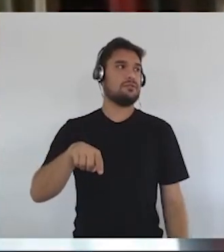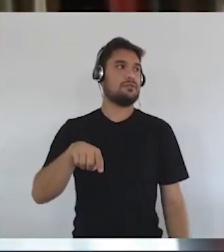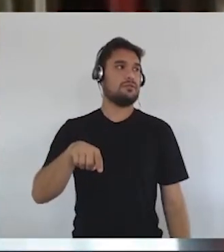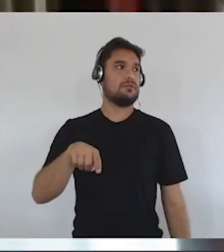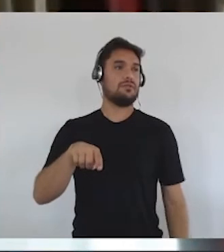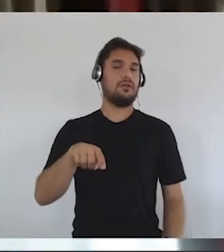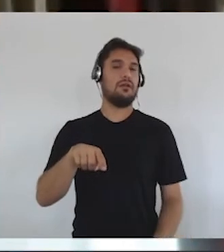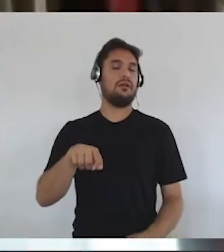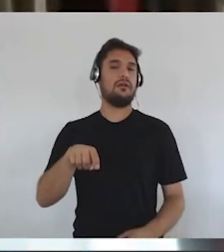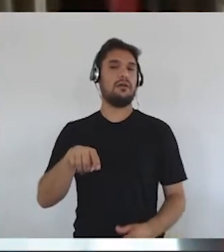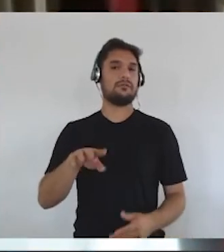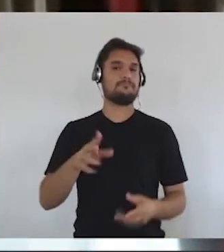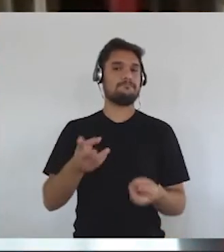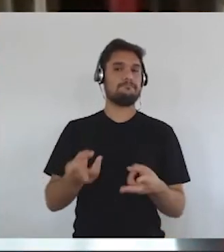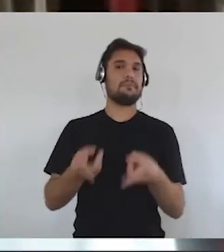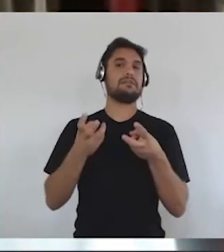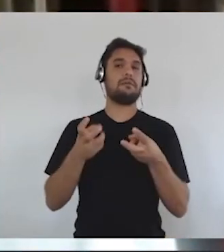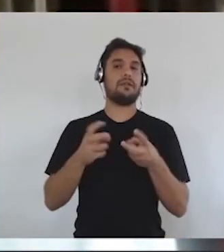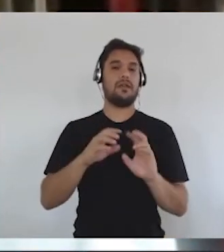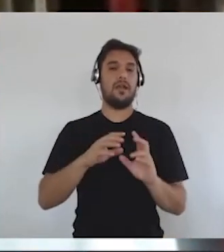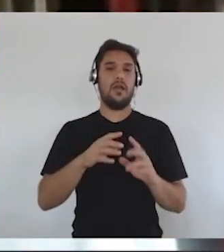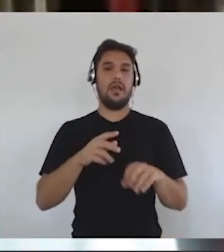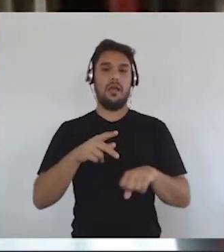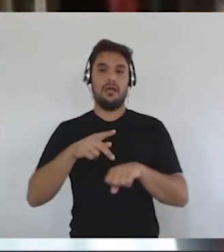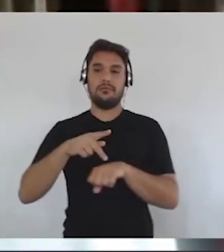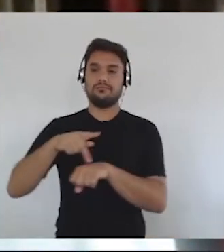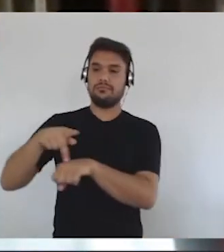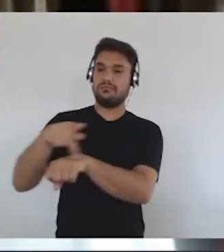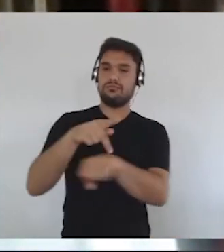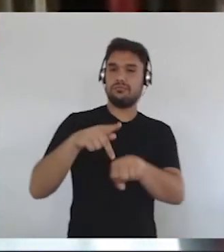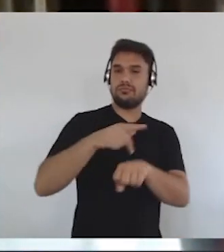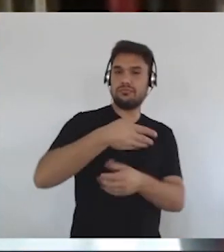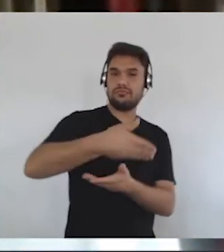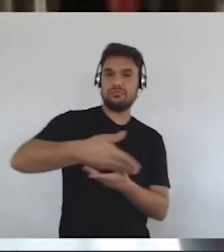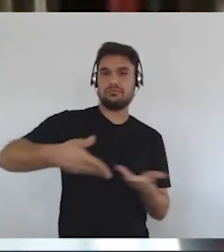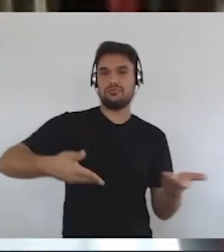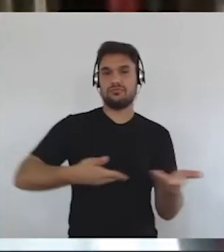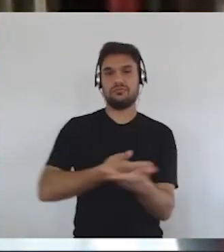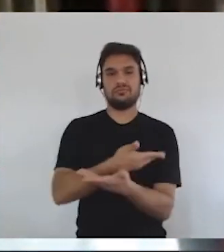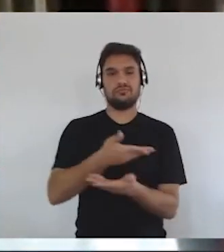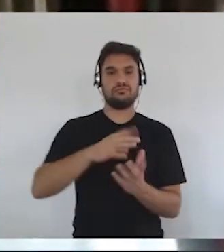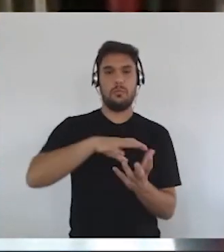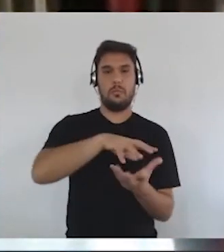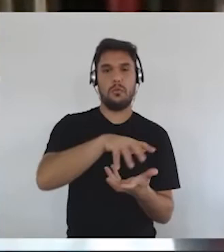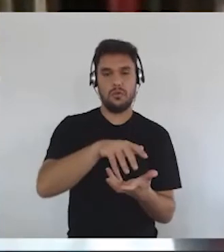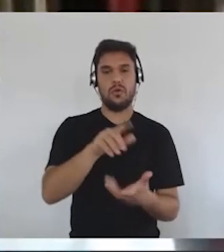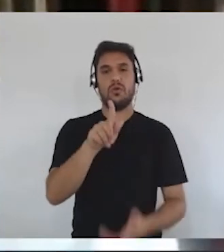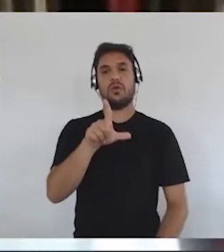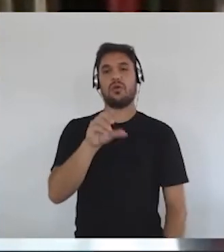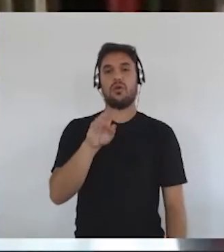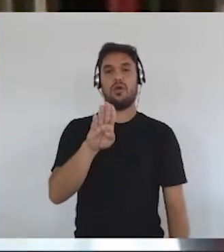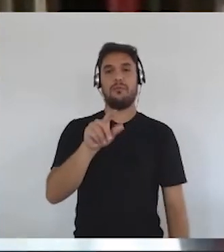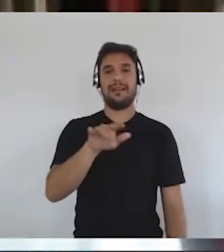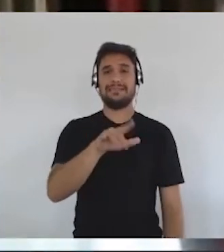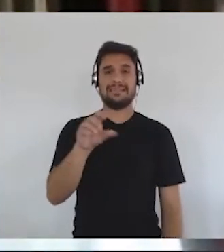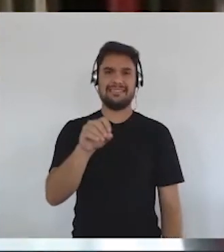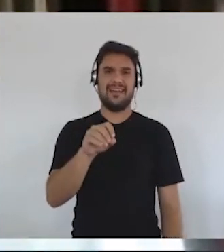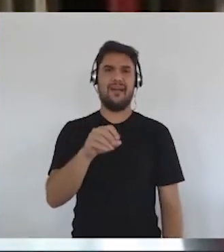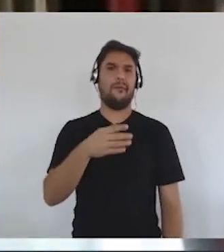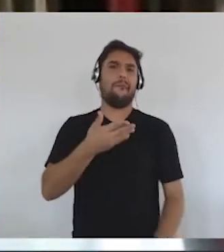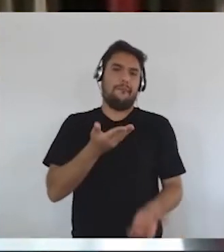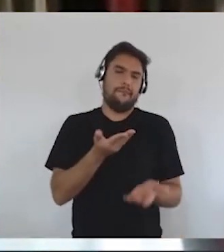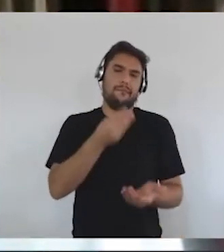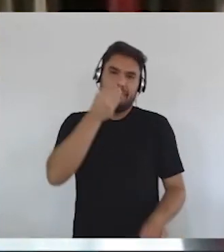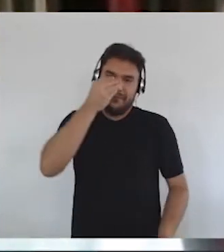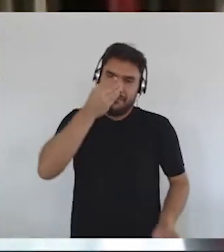está nos mostrando que a globalização ela está de joelhos. Ela está efetivamente de joelhos,